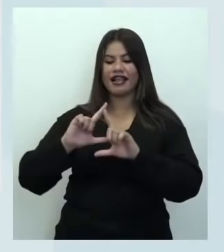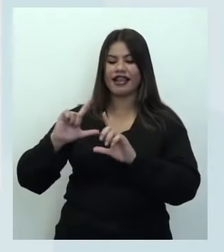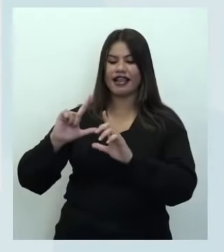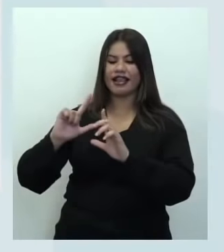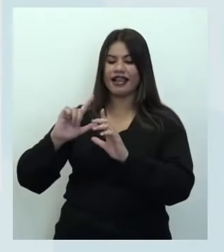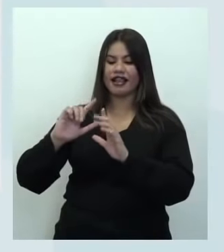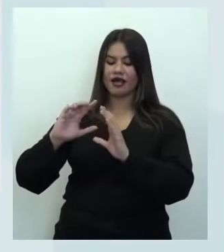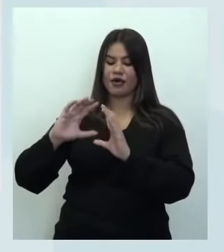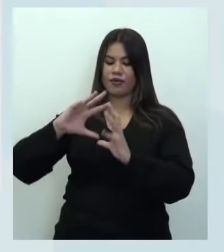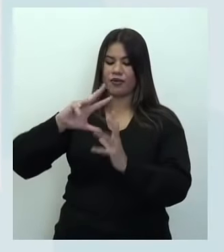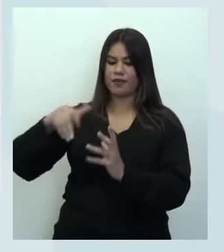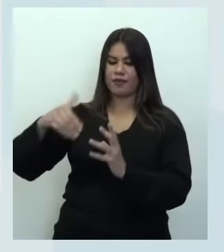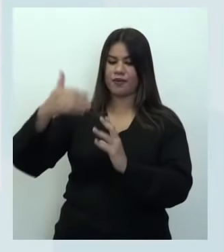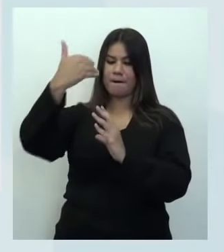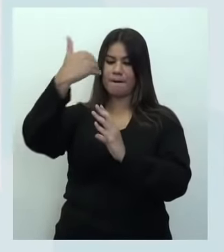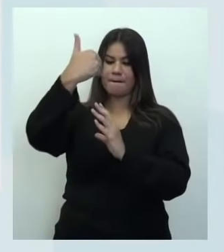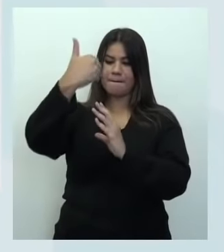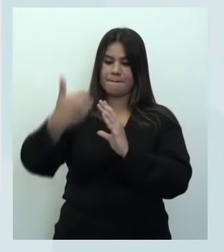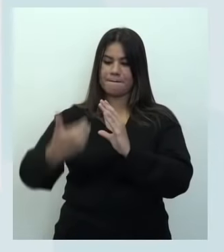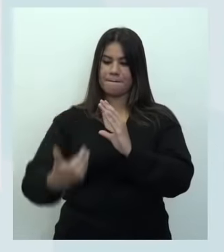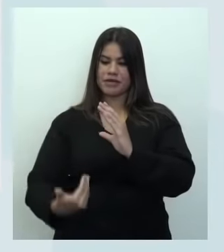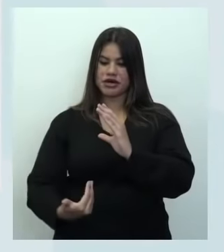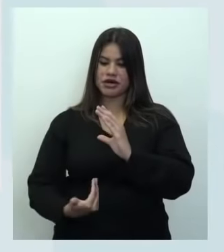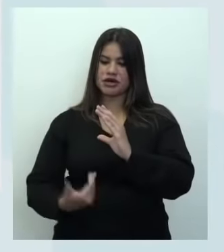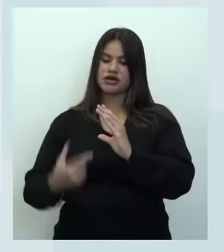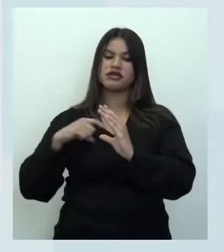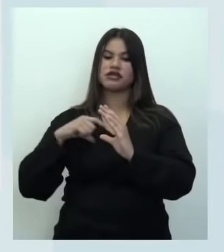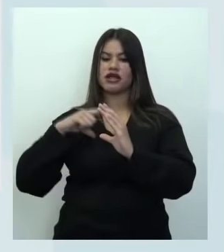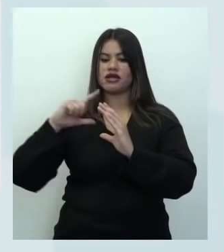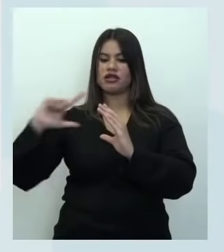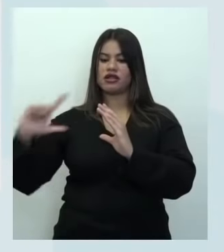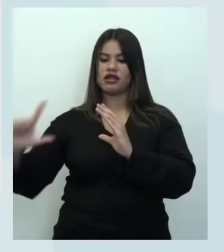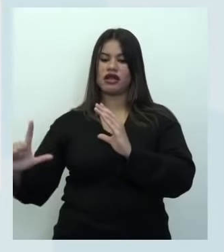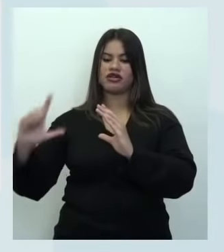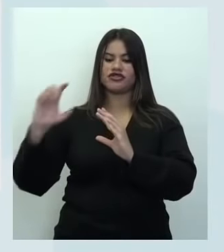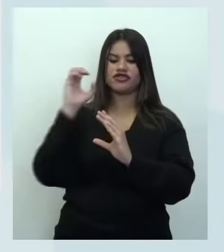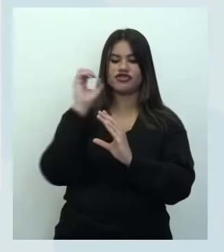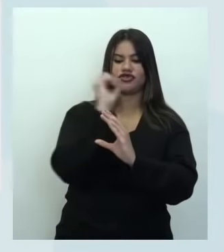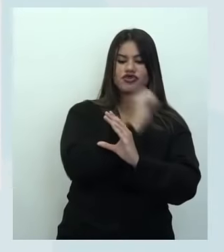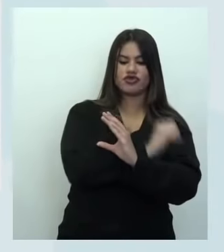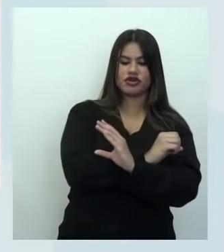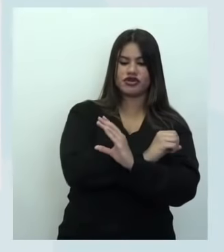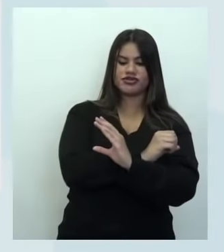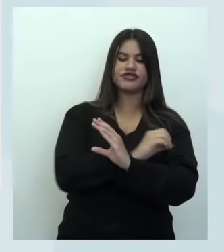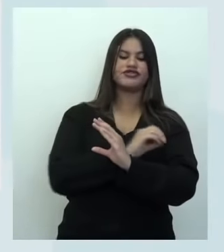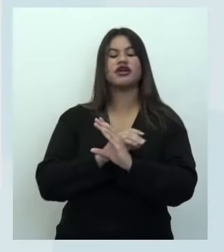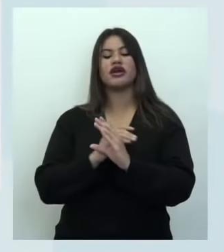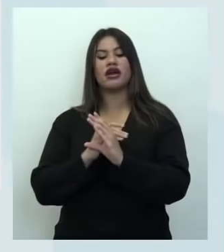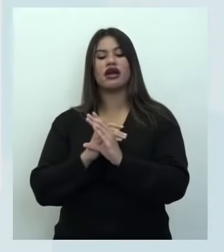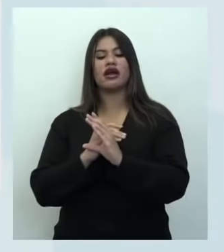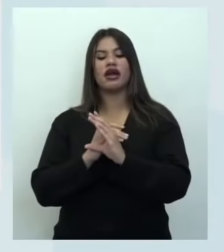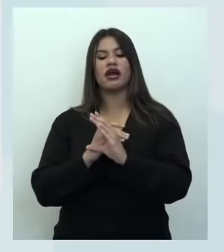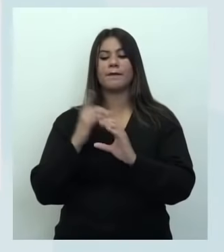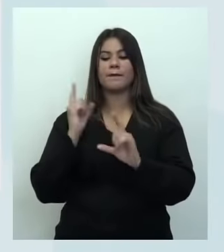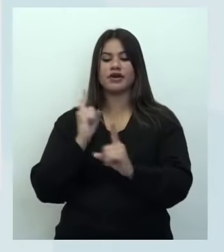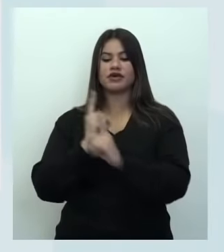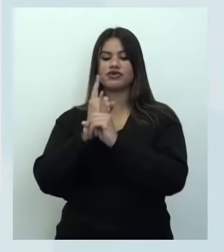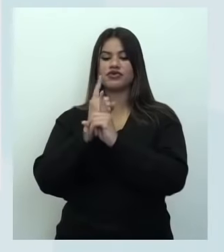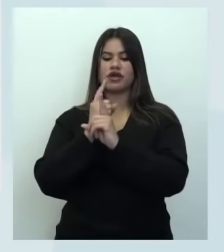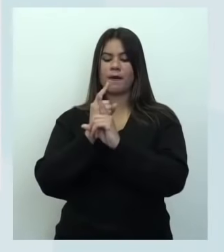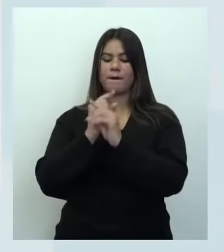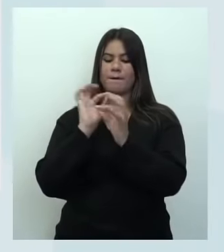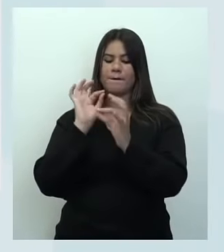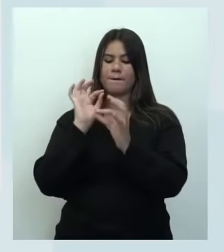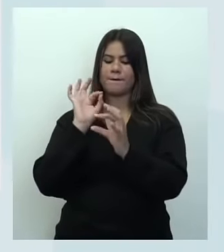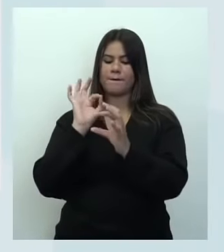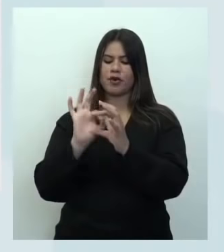o meridiano, eu preciso ter um valor meridiano e um valor paralelo, para que eu consiga encontrar esse ponto